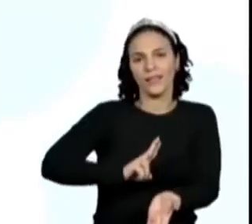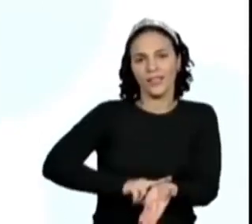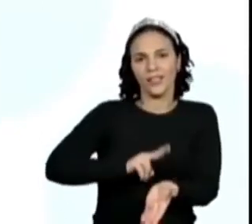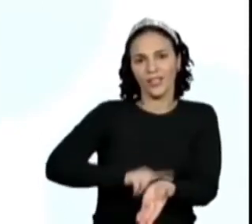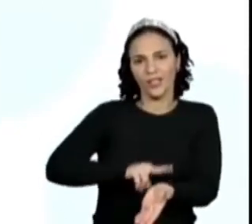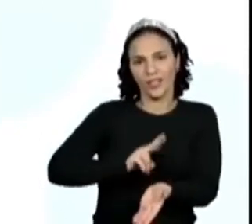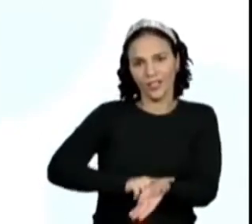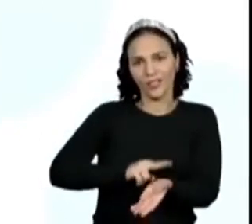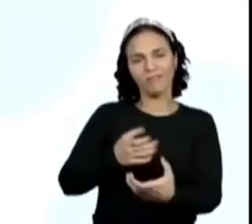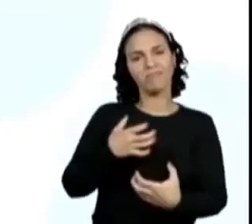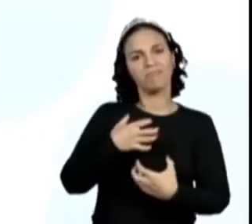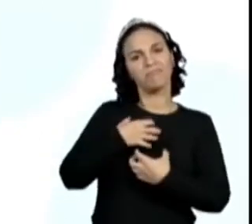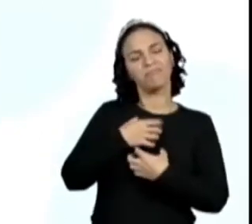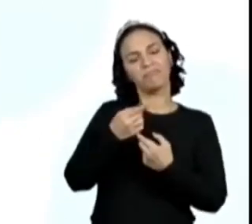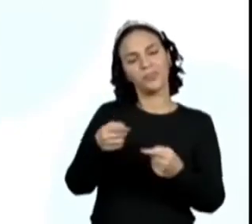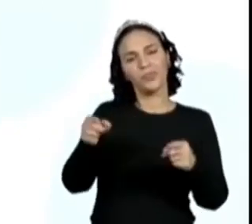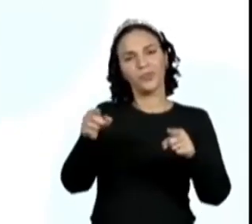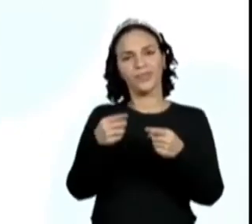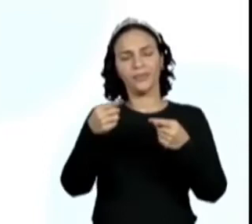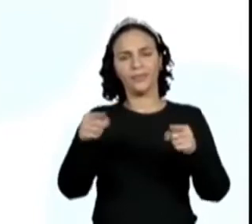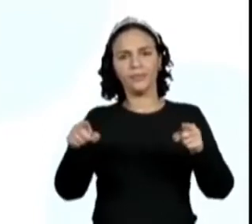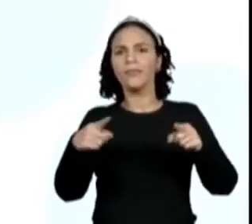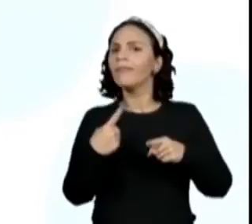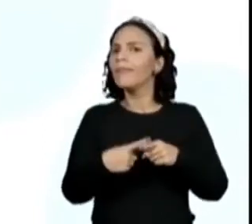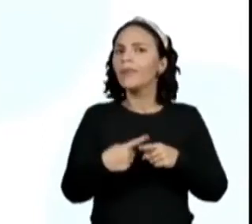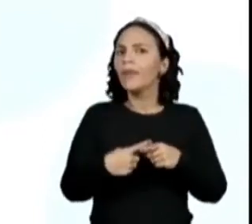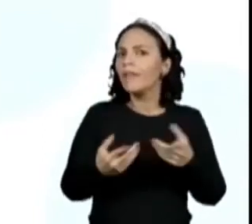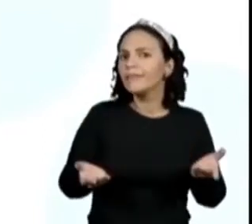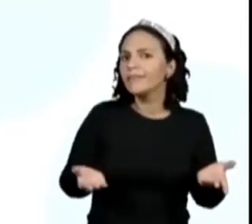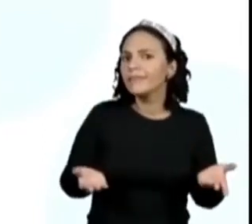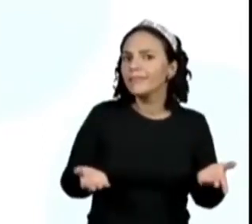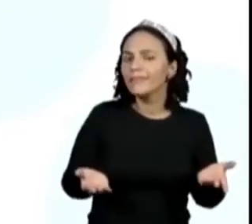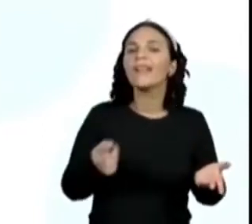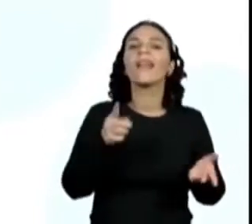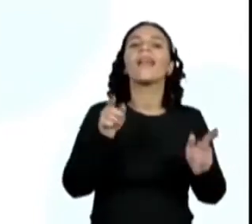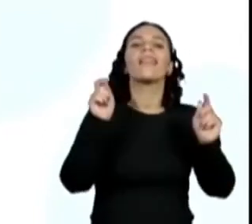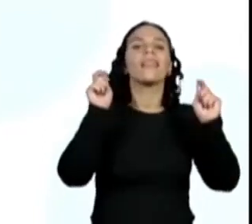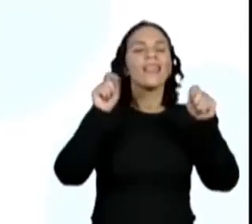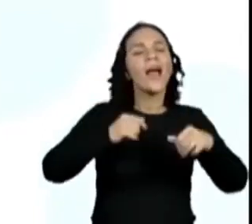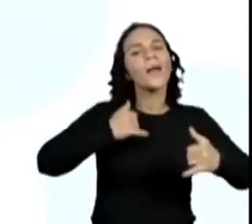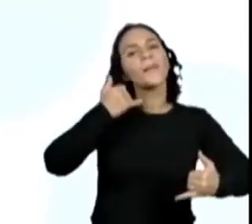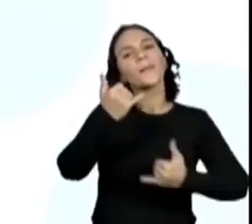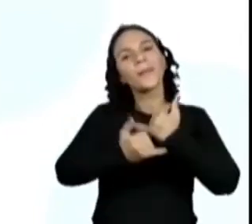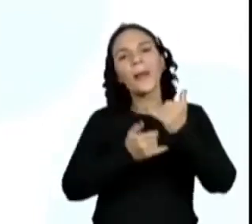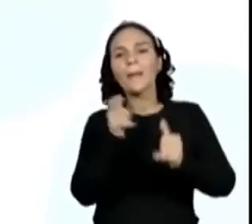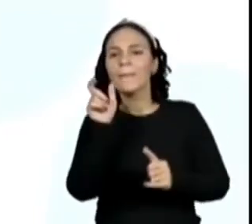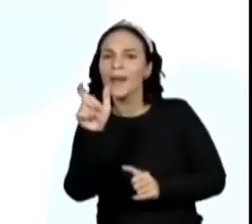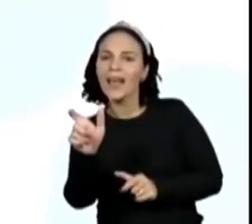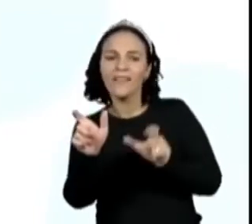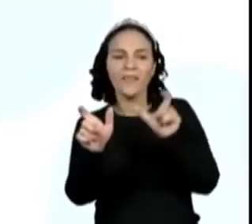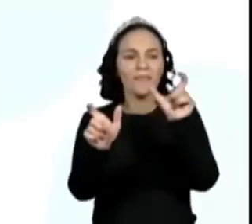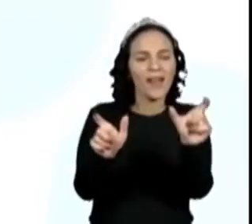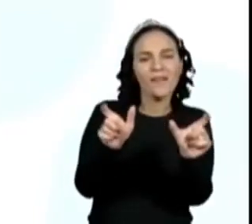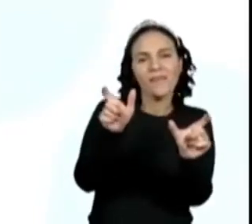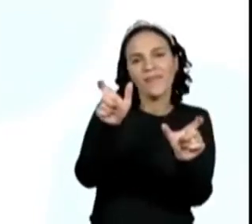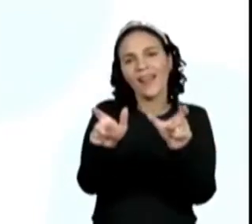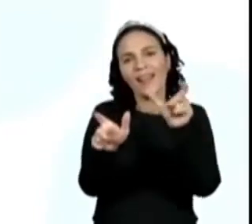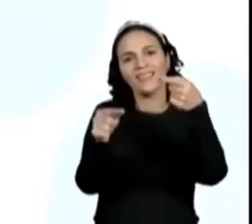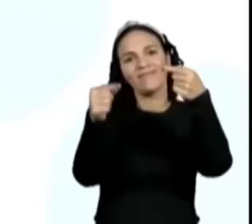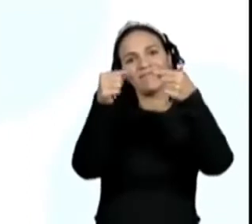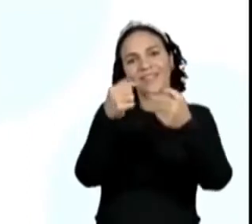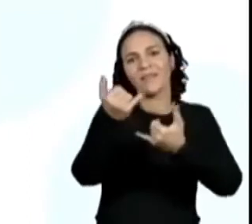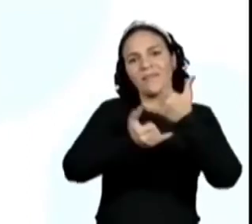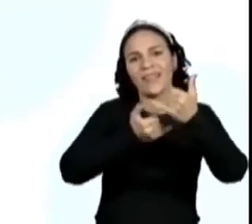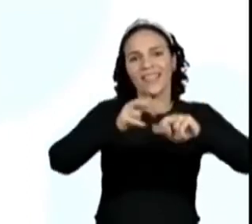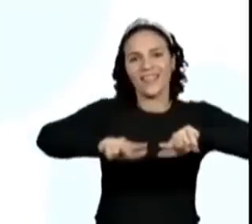certa musicalidade. Por isso, brincamos com as palavras e os versinhos para as parlendas em